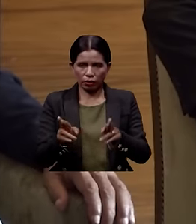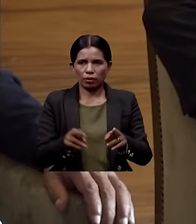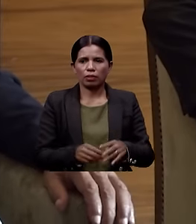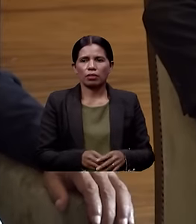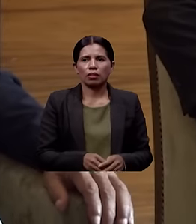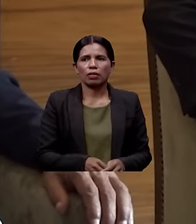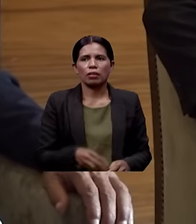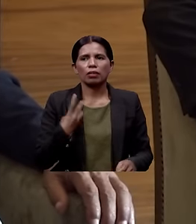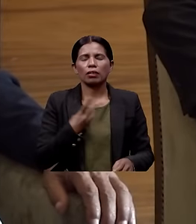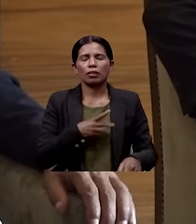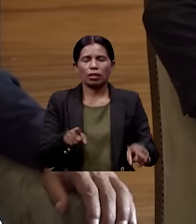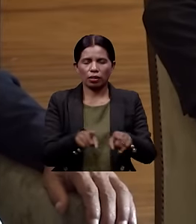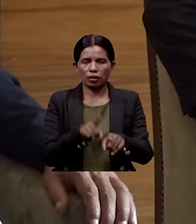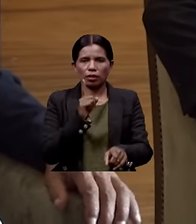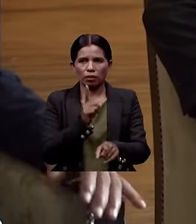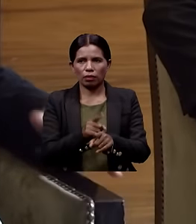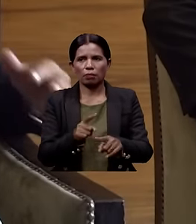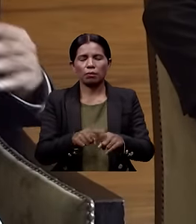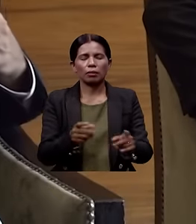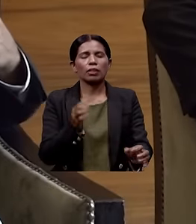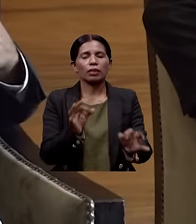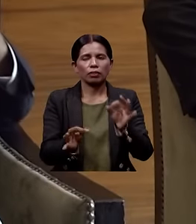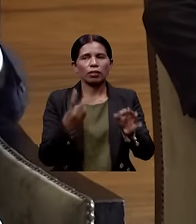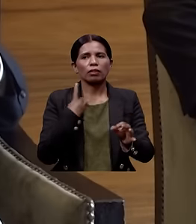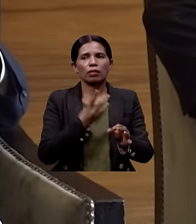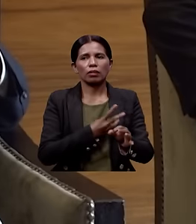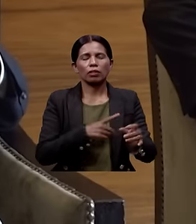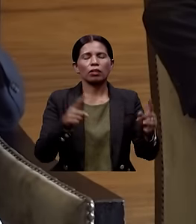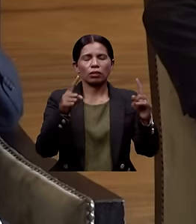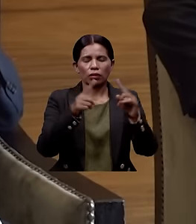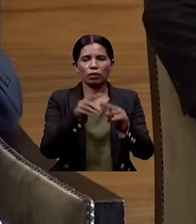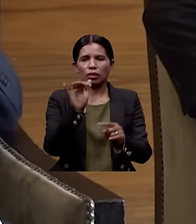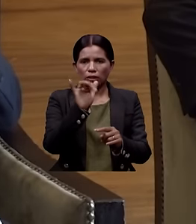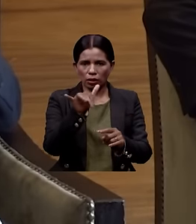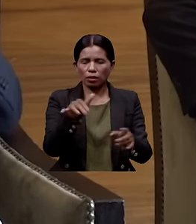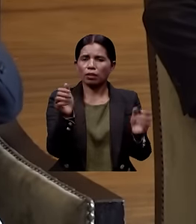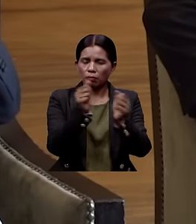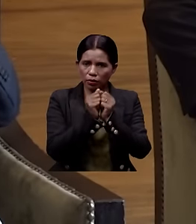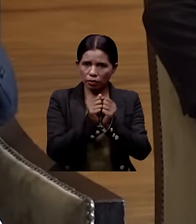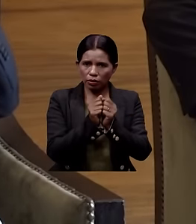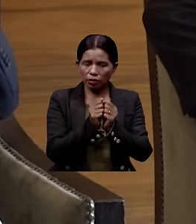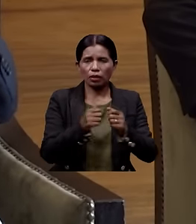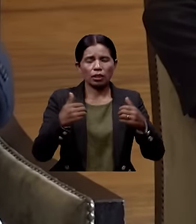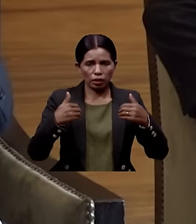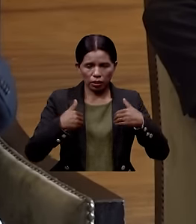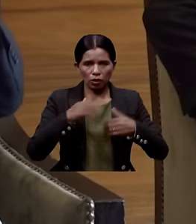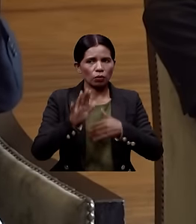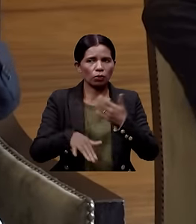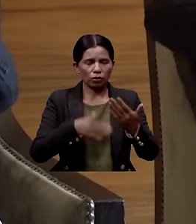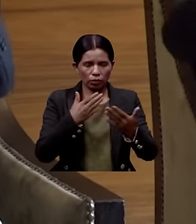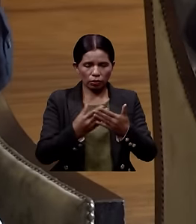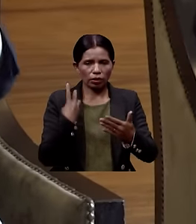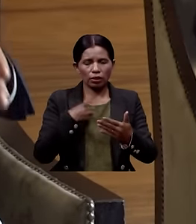ita hanas de duni quando buat ita deng ita to agor duni ia buat tutu ita